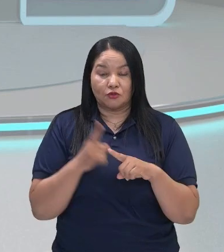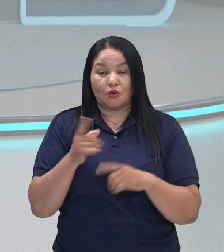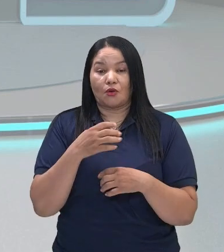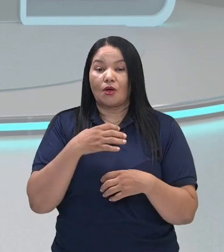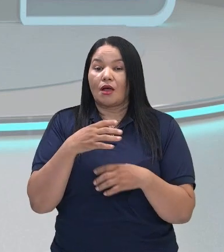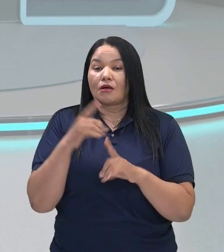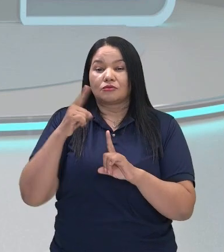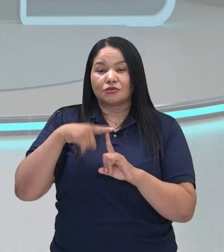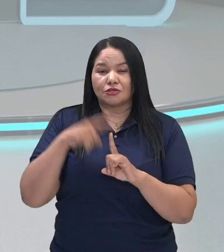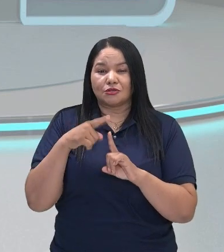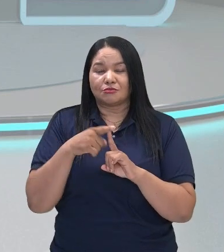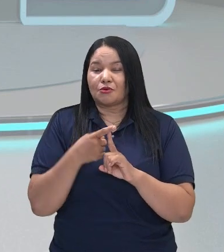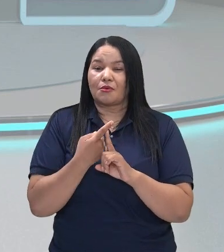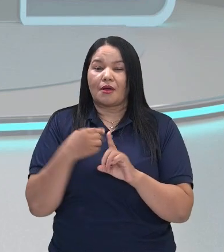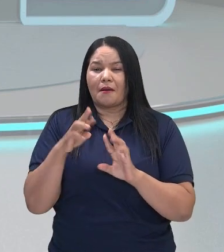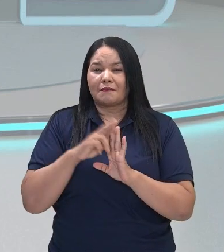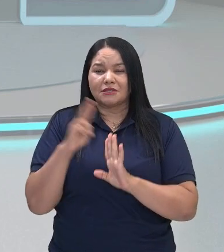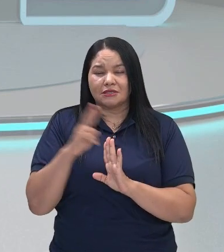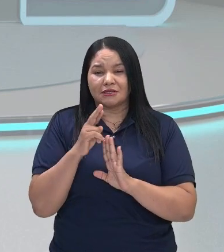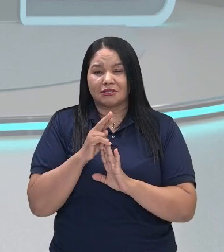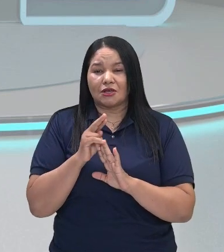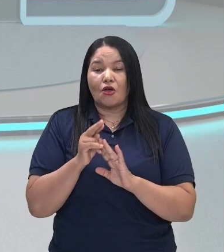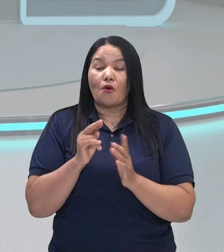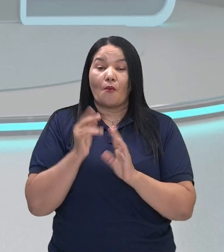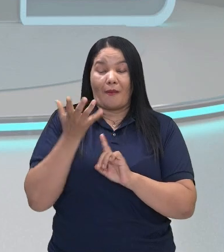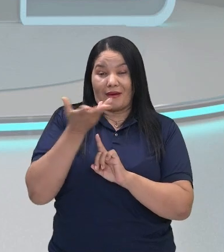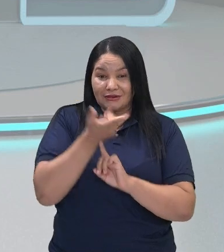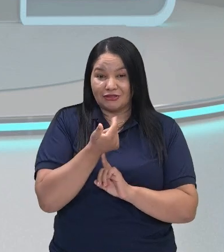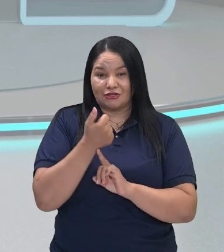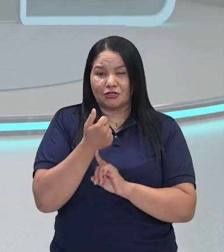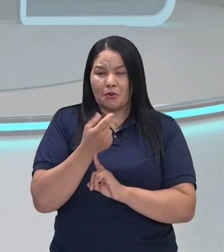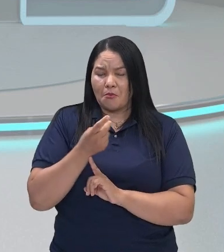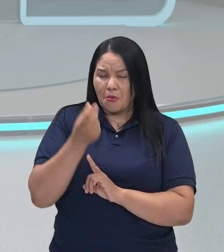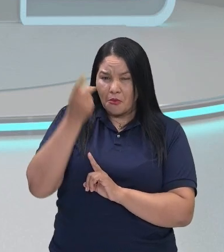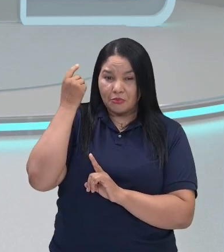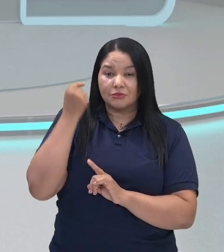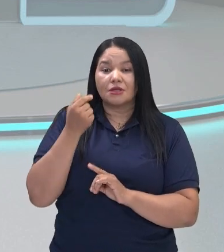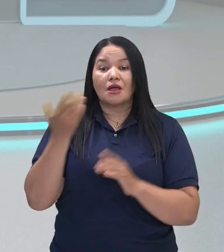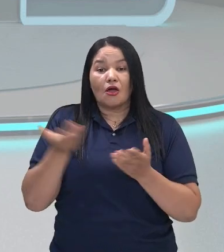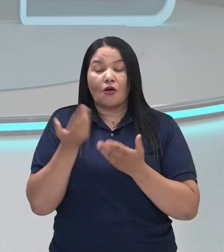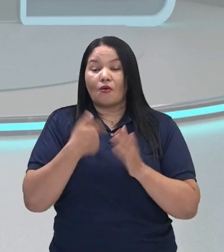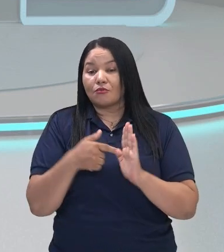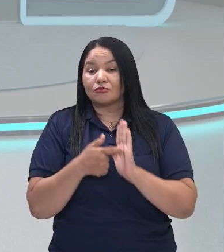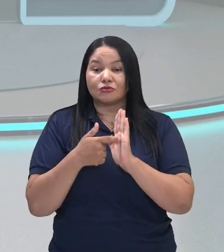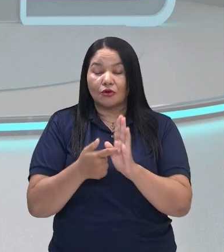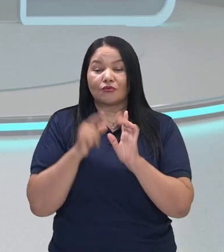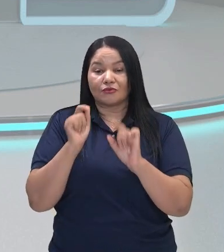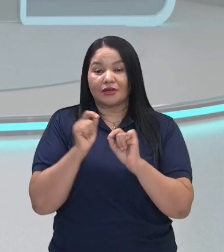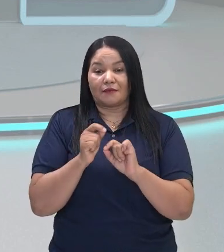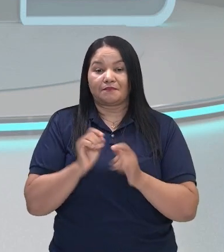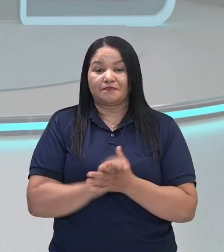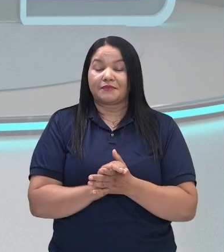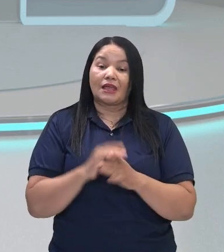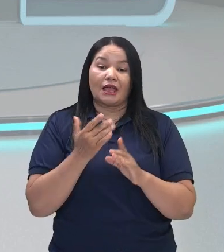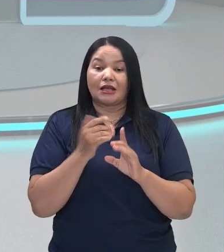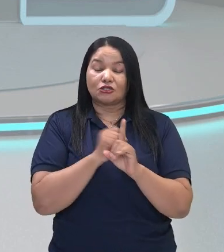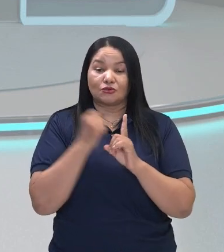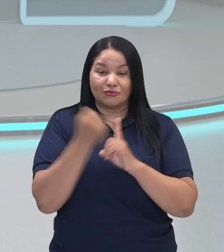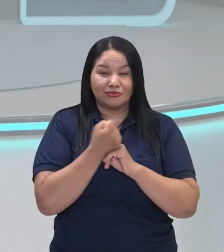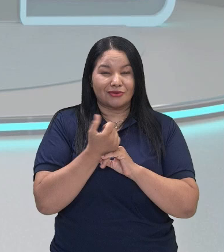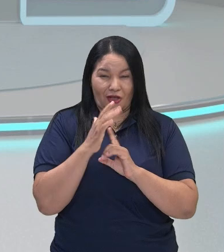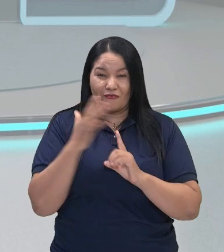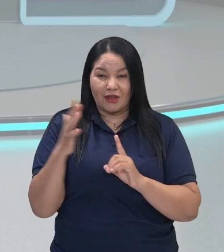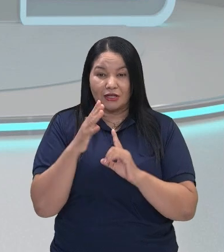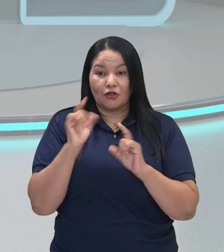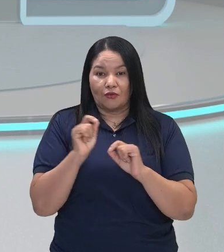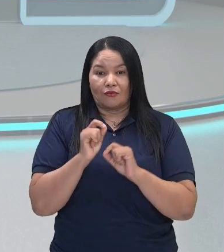de representação artística muito antiga e ela também vem mostrar pra gente que é o reflexo de uma sociedade. Lembra quando a gente